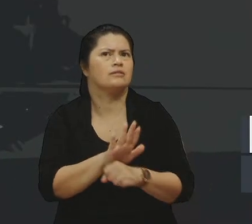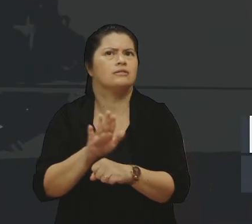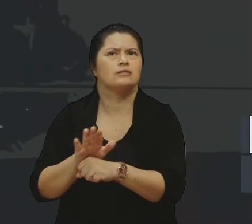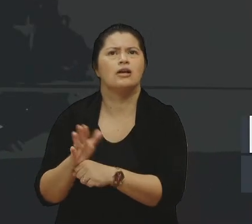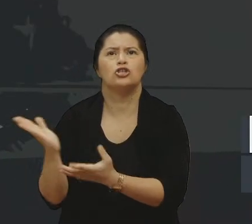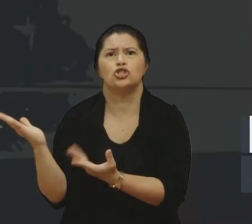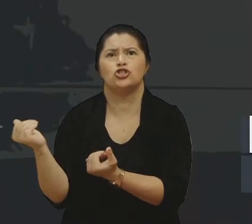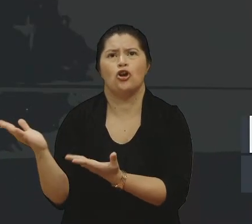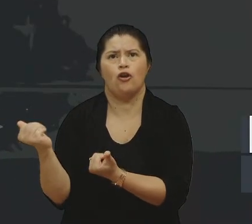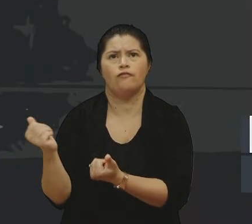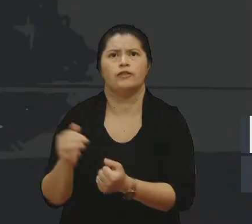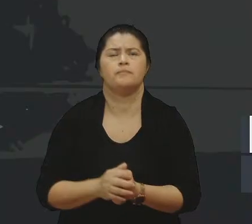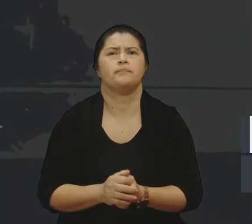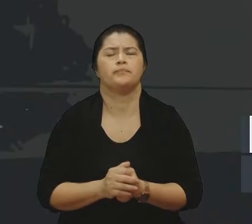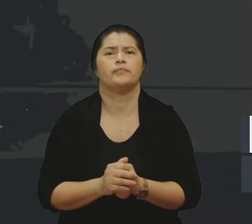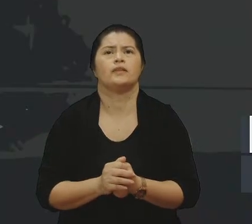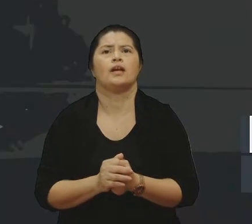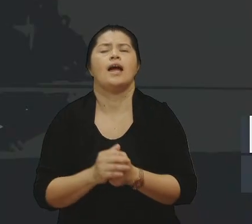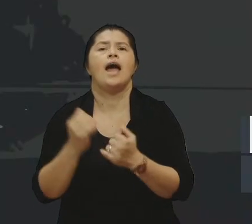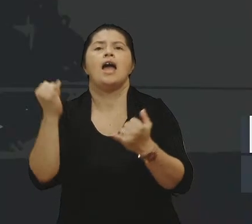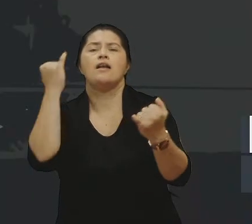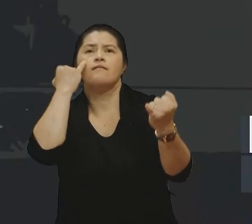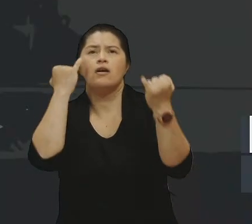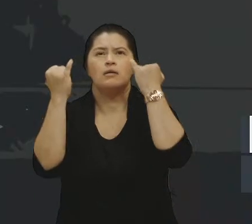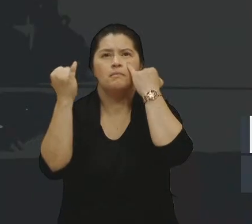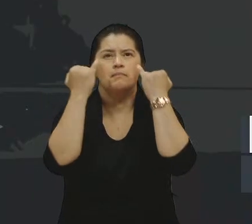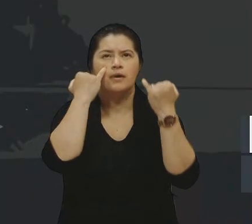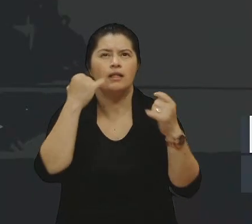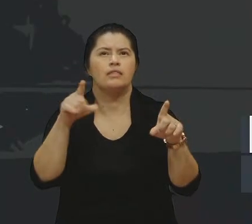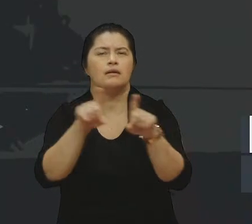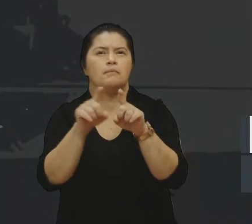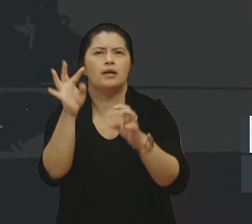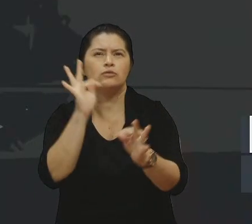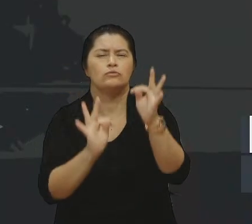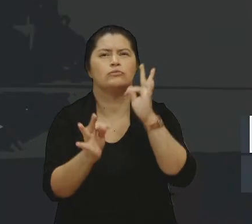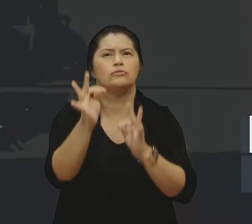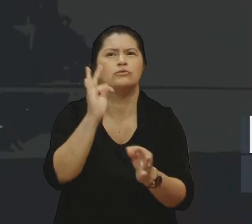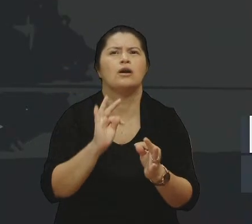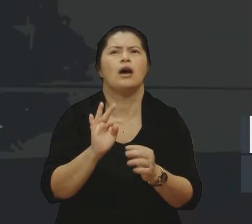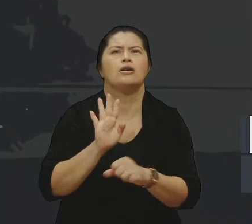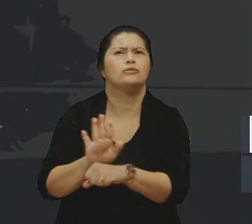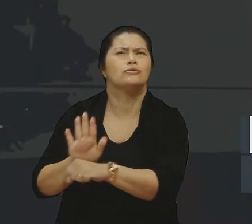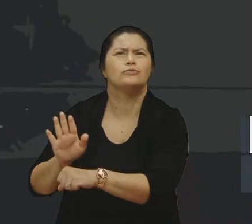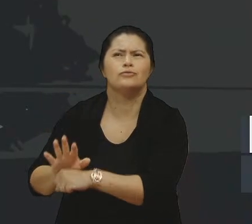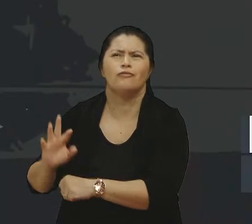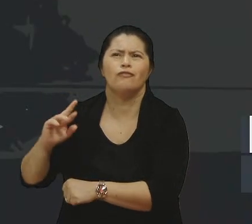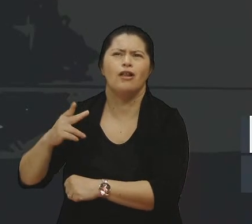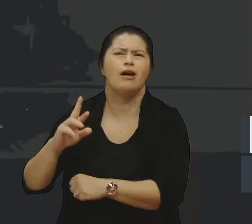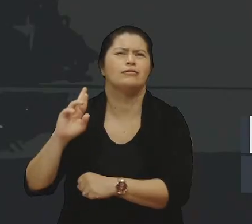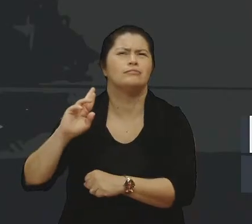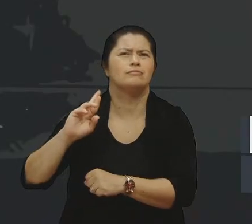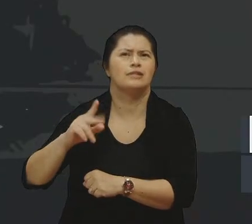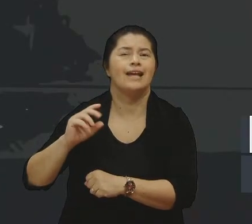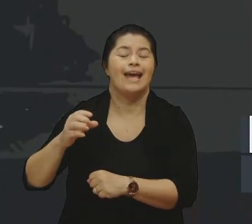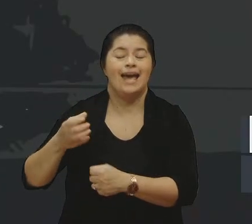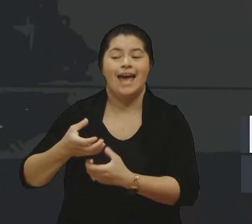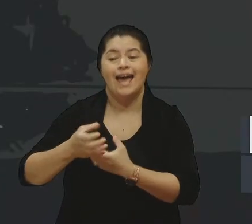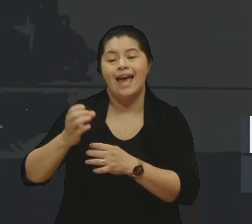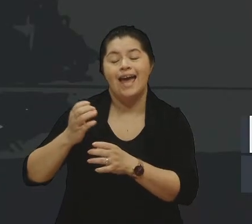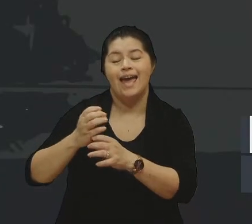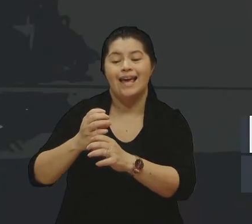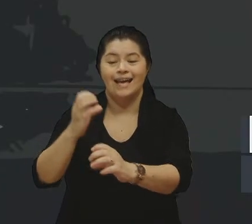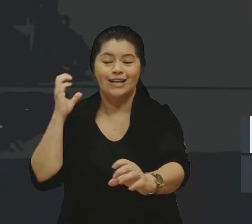Também trabalhei com informática, trabalhei com gesseiro, auxiliar de pedreiro, encanador, sou formado pelo Senai encanador,